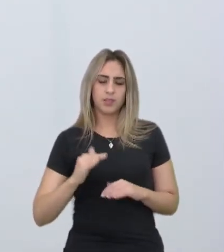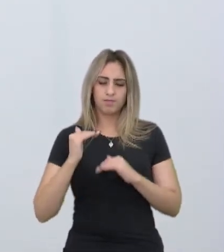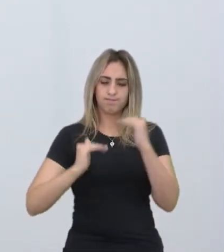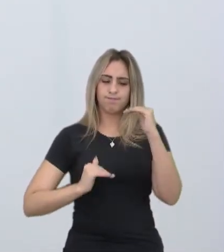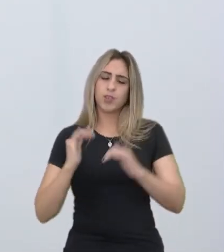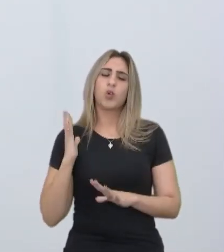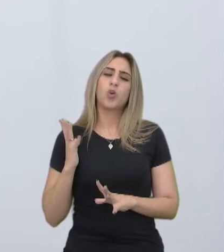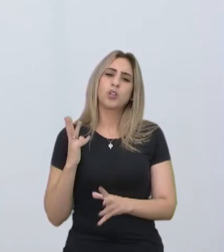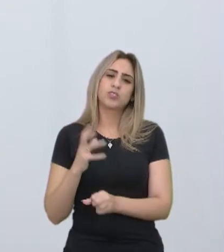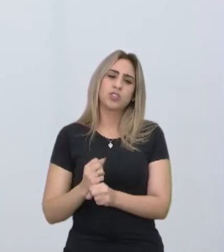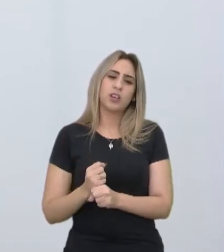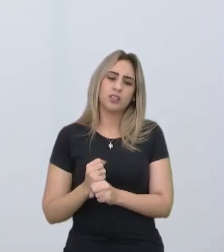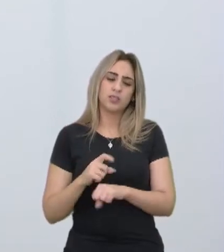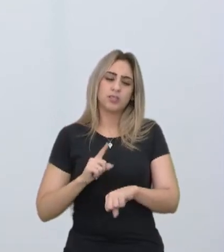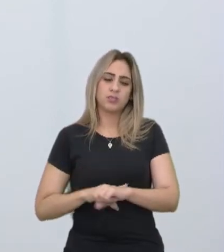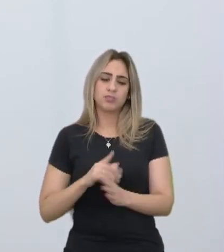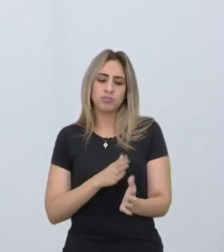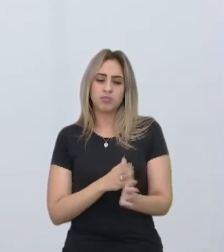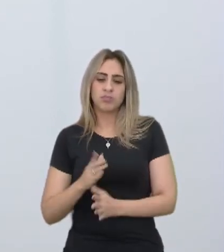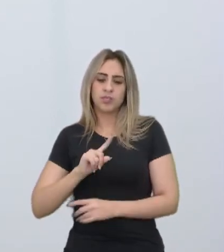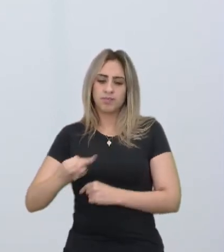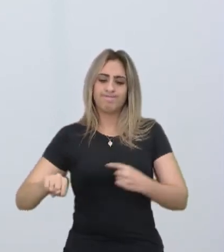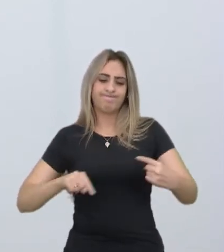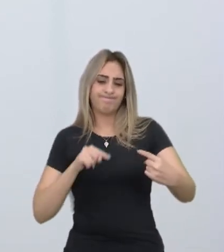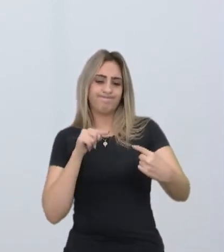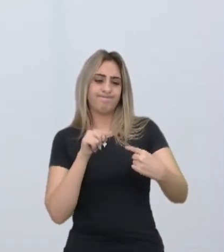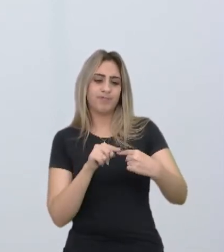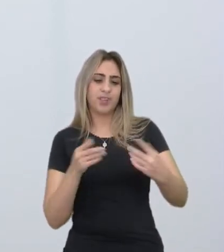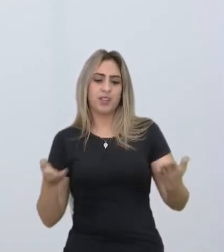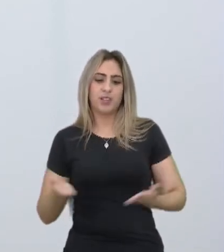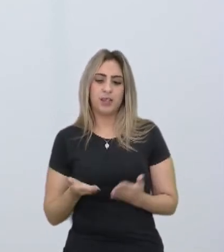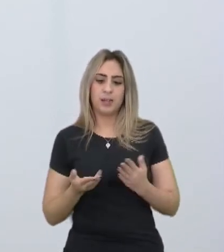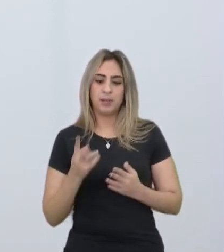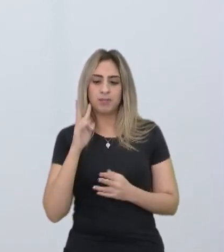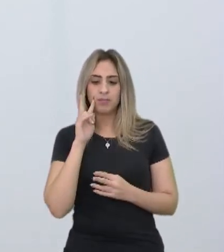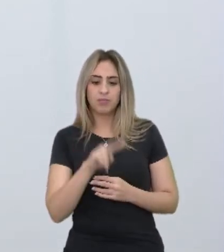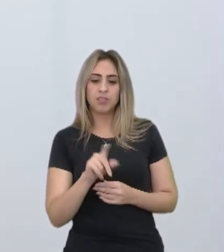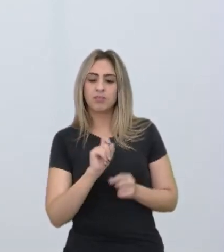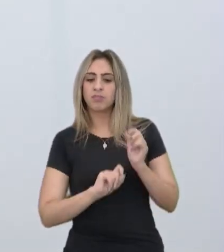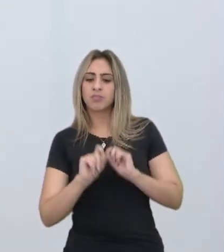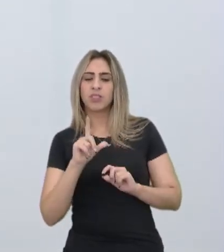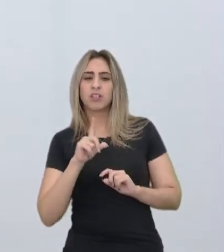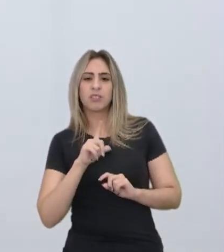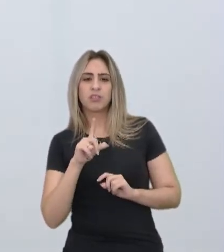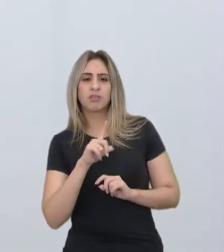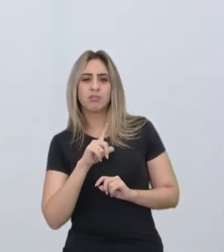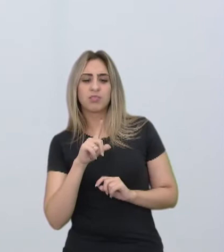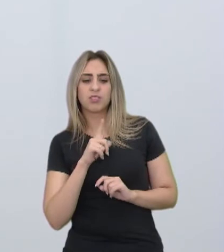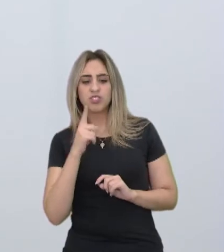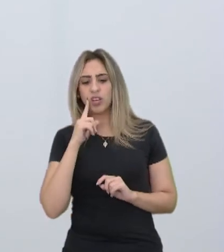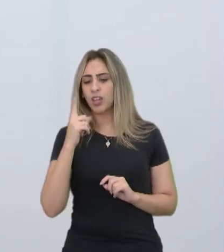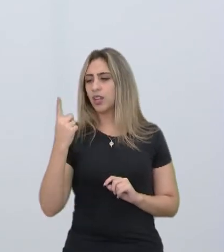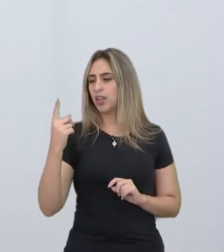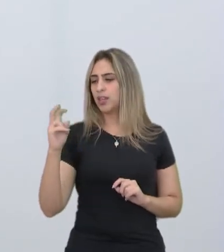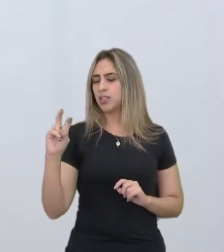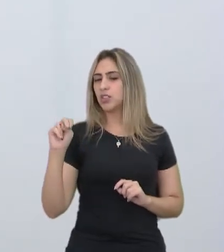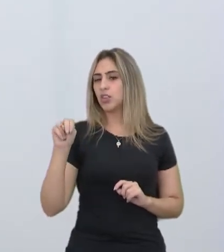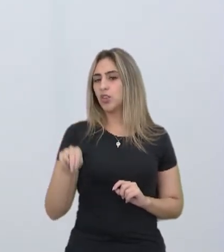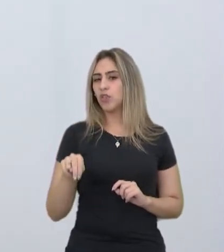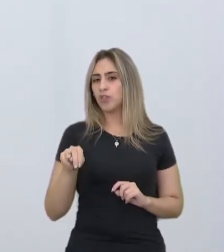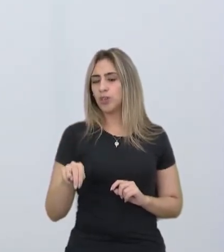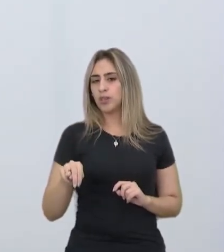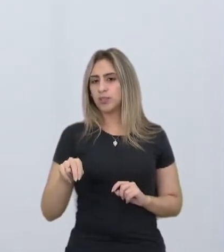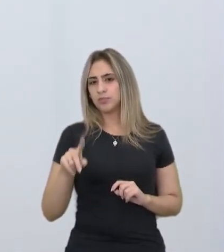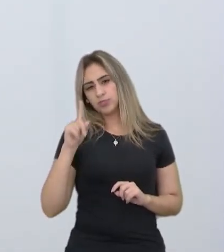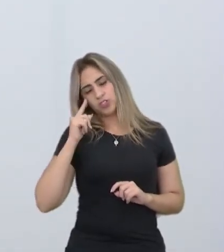de quantidade de tempo, atingiu agora, né? A previsão era de que iria atingir no dia 15 de novembro, foram até